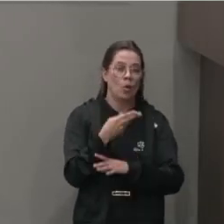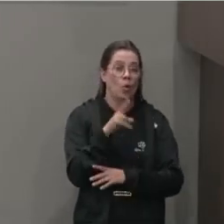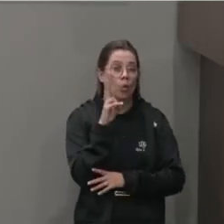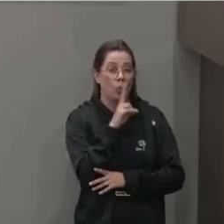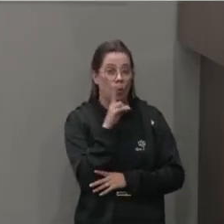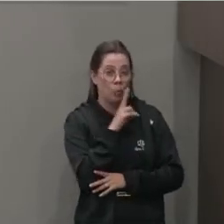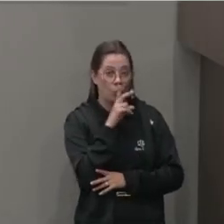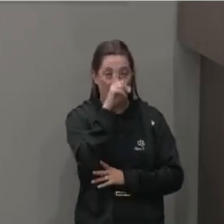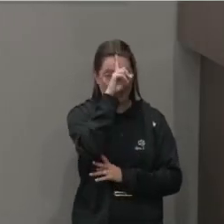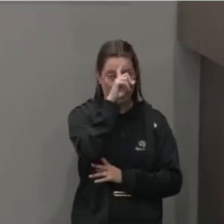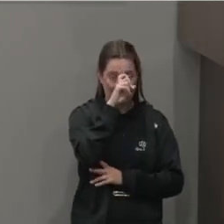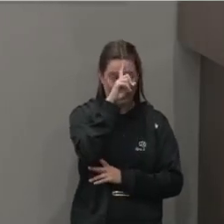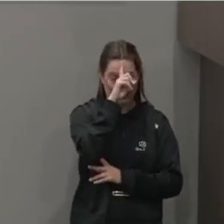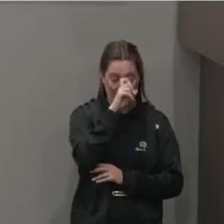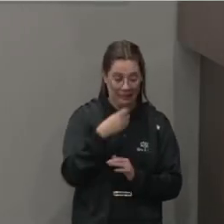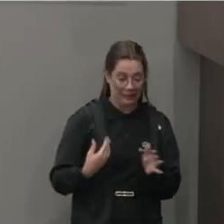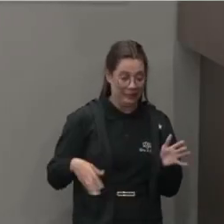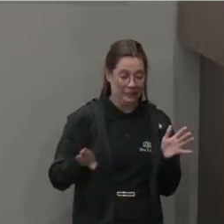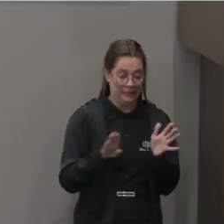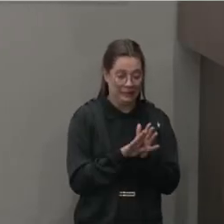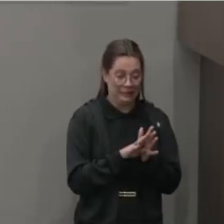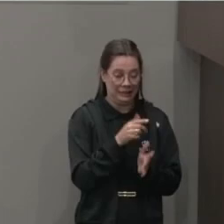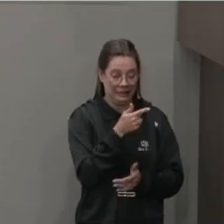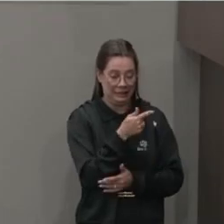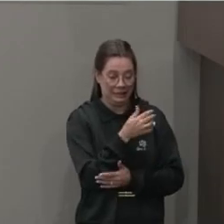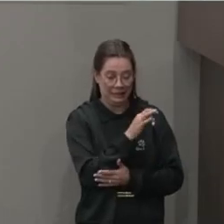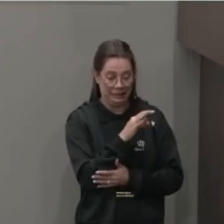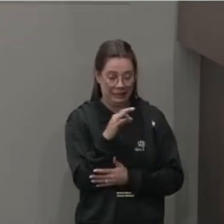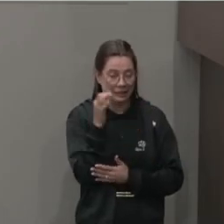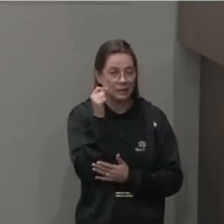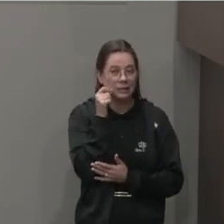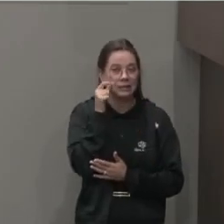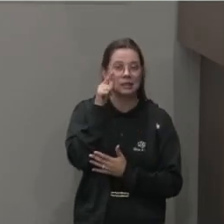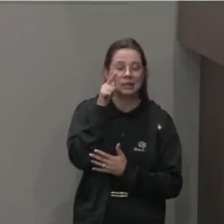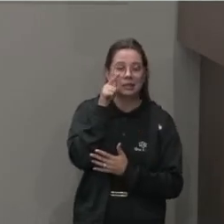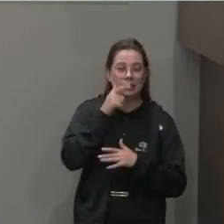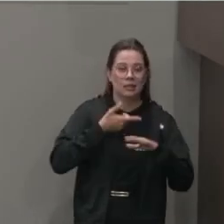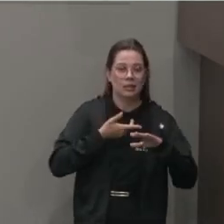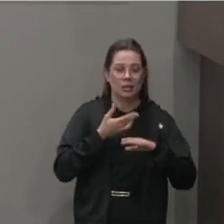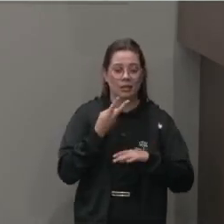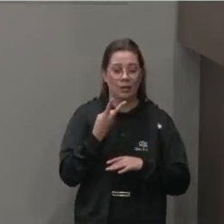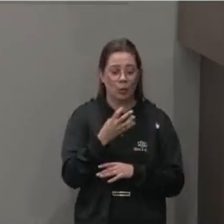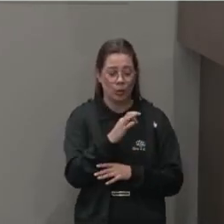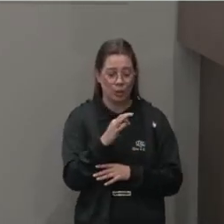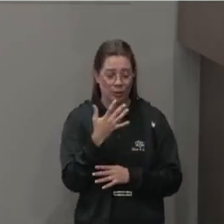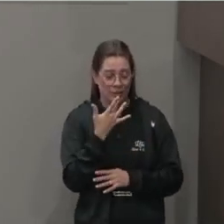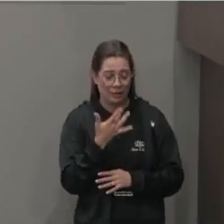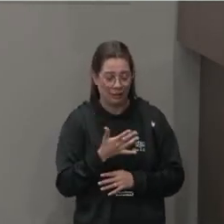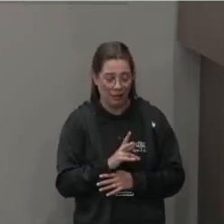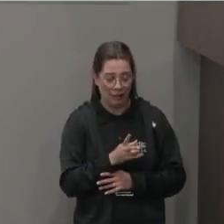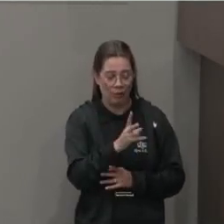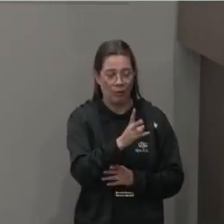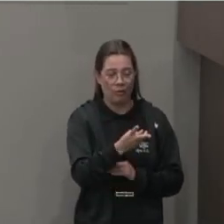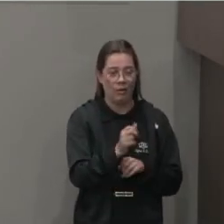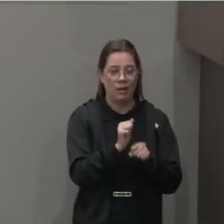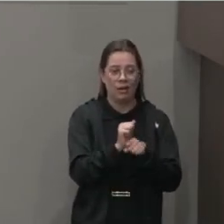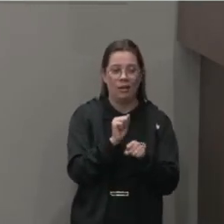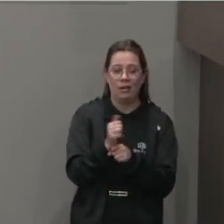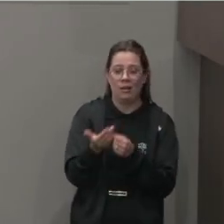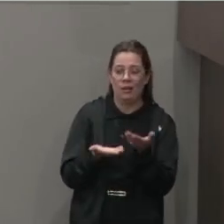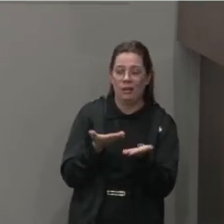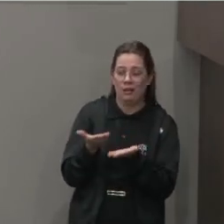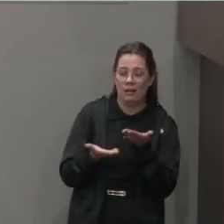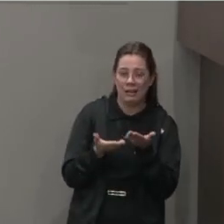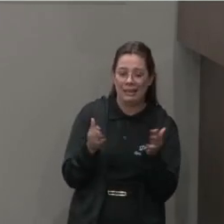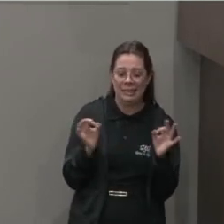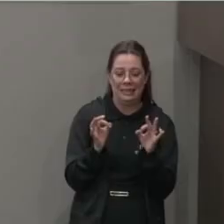emergência de um hospital, que tu chegou ali 7 horas da manhã, passam das 14 horas, você sem almoçar,